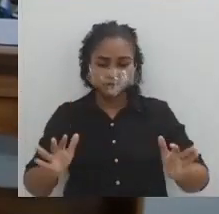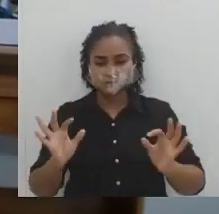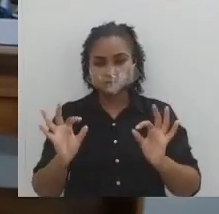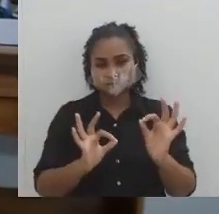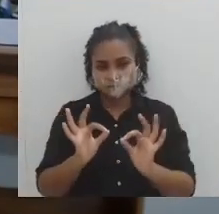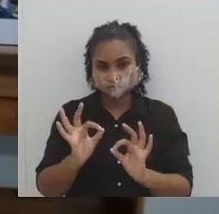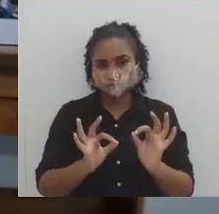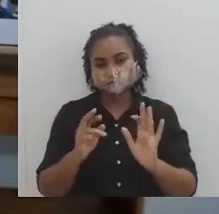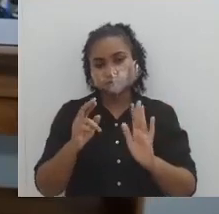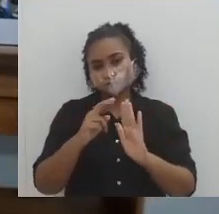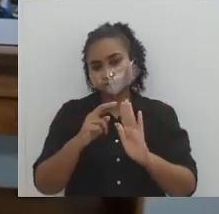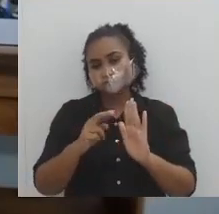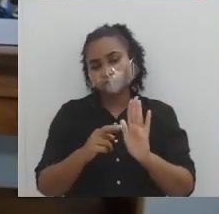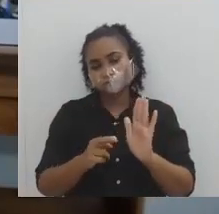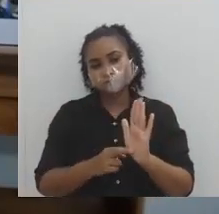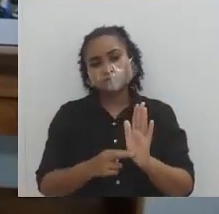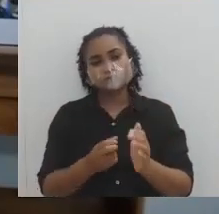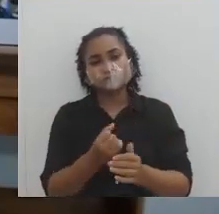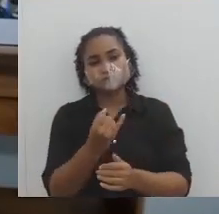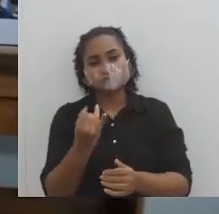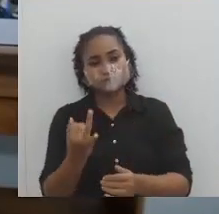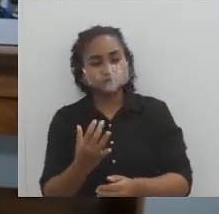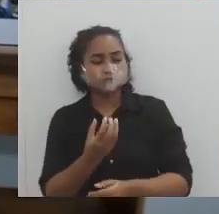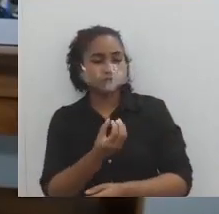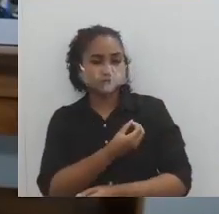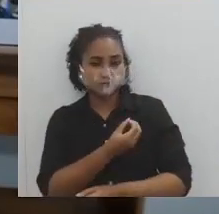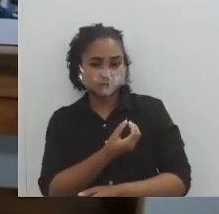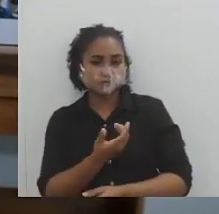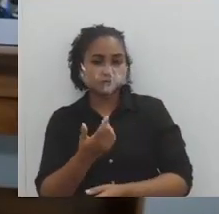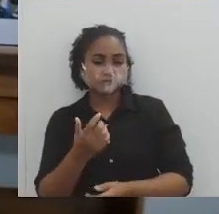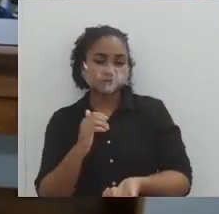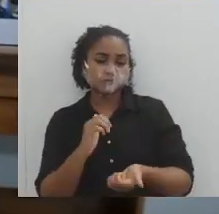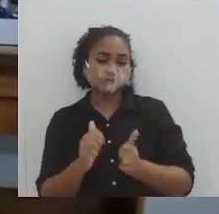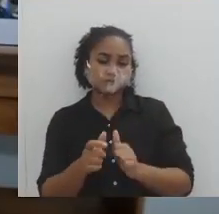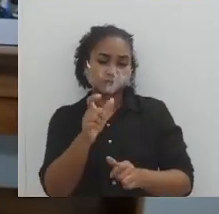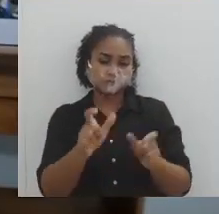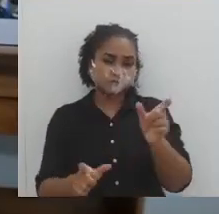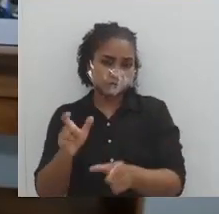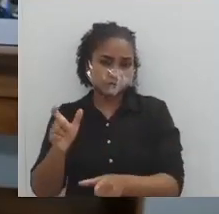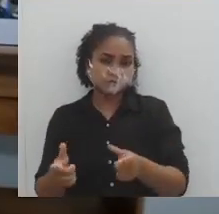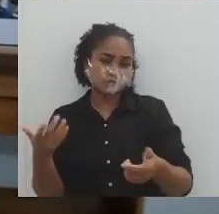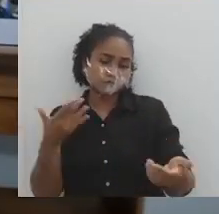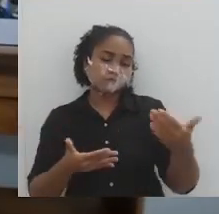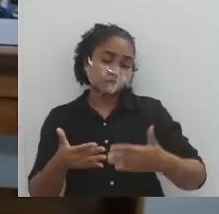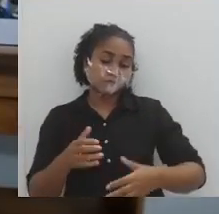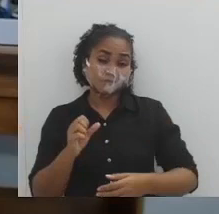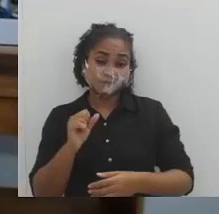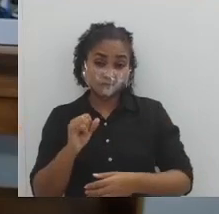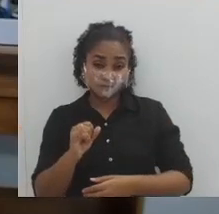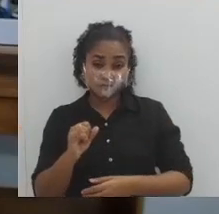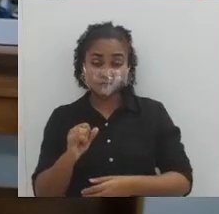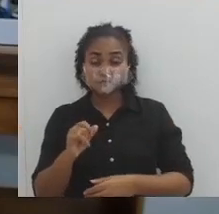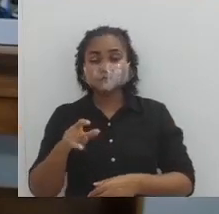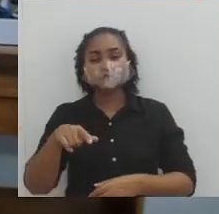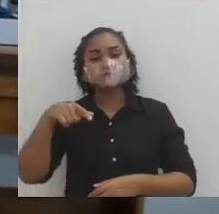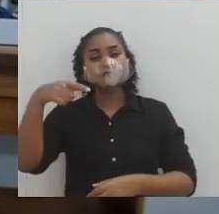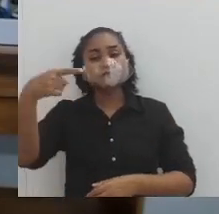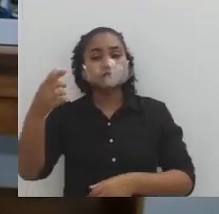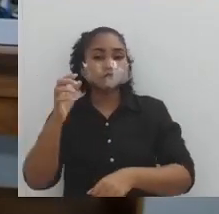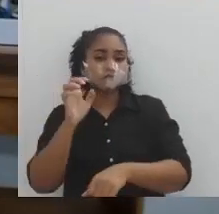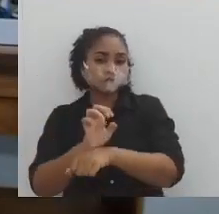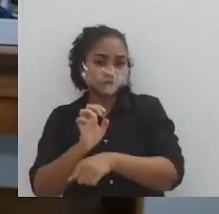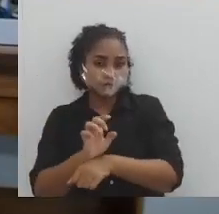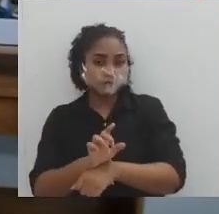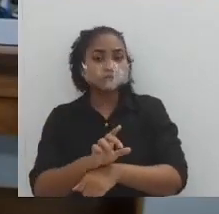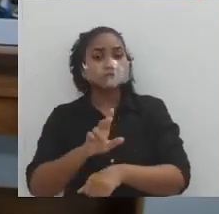quadra, etc. Número de jogadores e toda a regra que faz o jogo. Se você for jogar em outro estado e até em